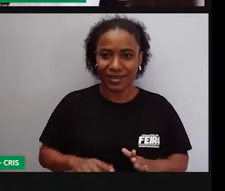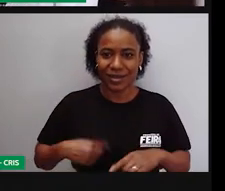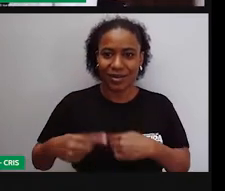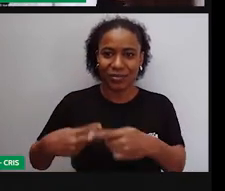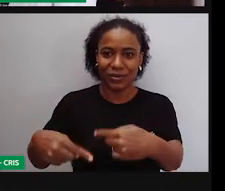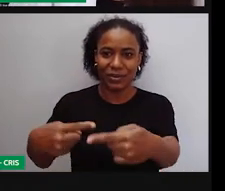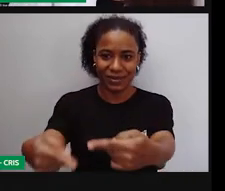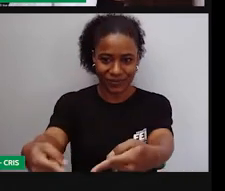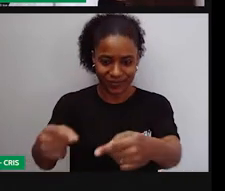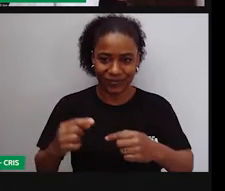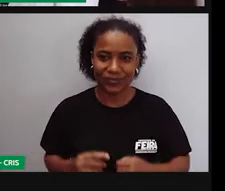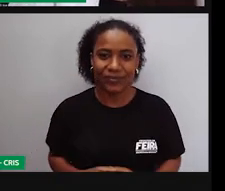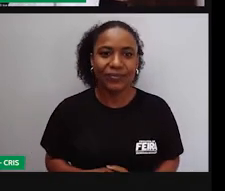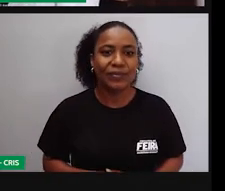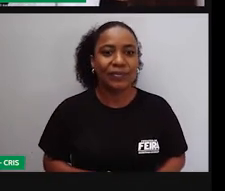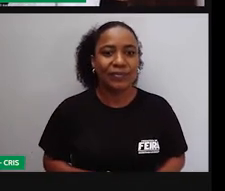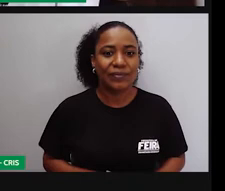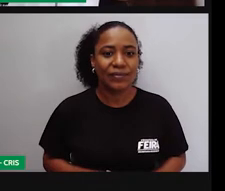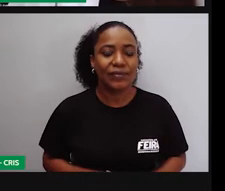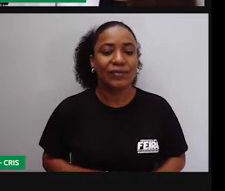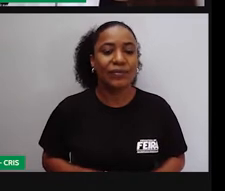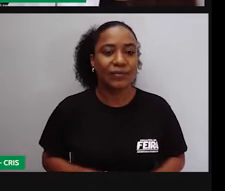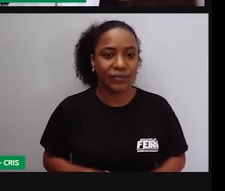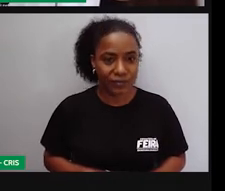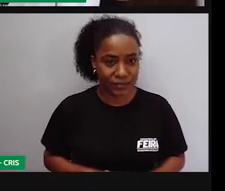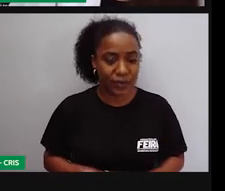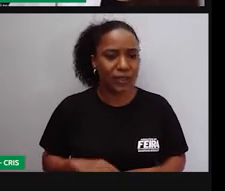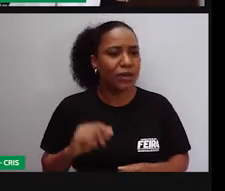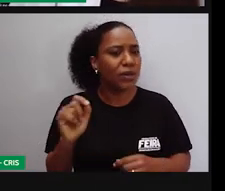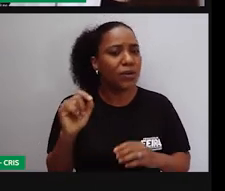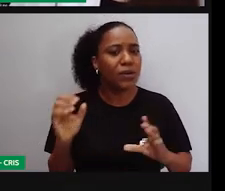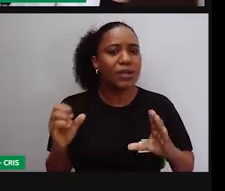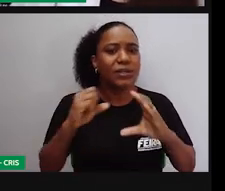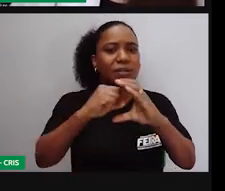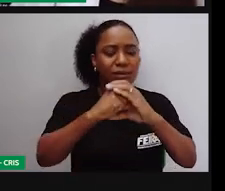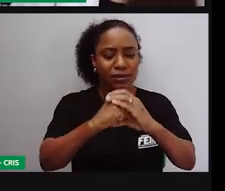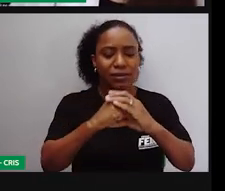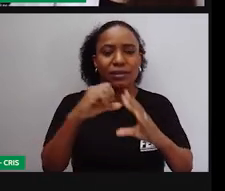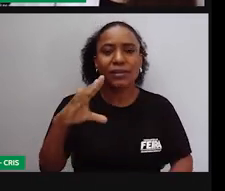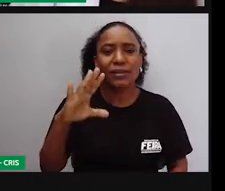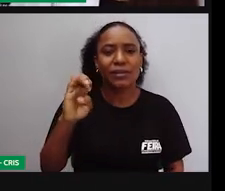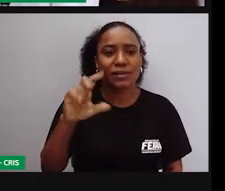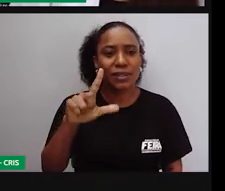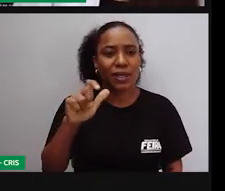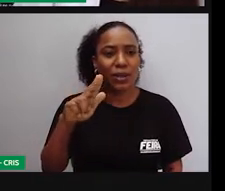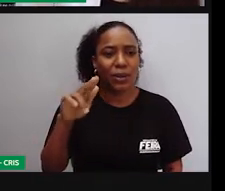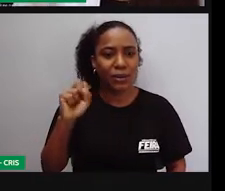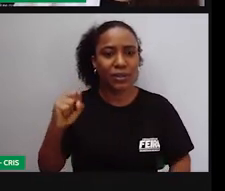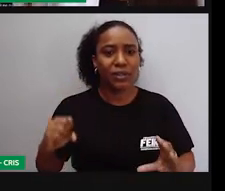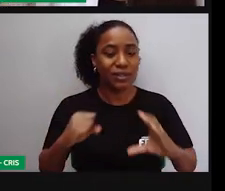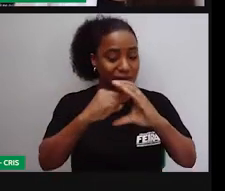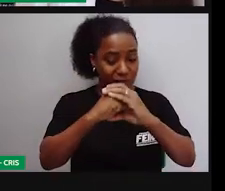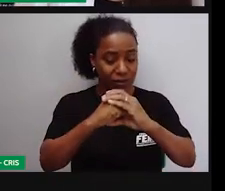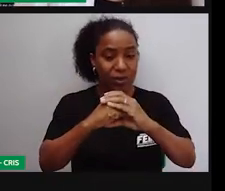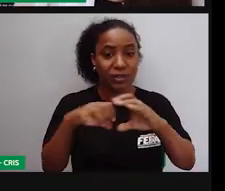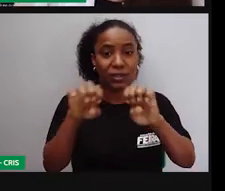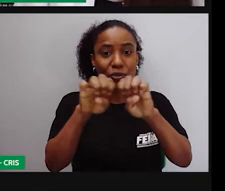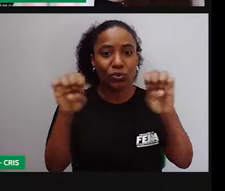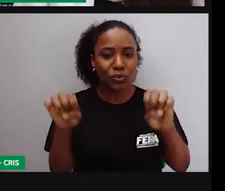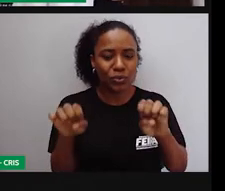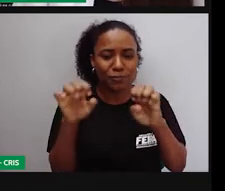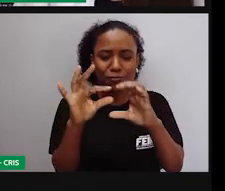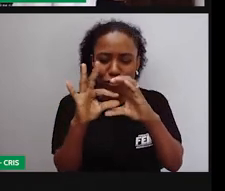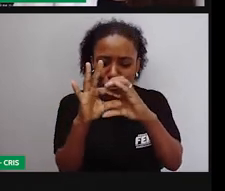falar um pouco para vocês sobre as células, que são as menores unidades estruturais e funcionais do ser